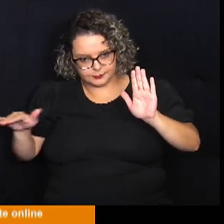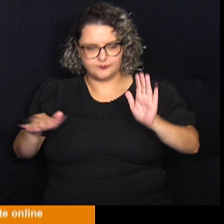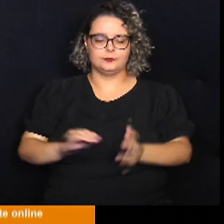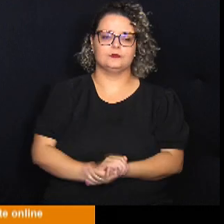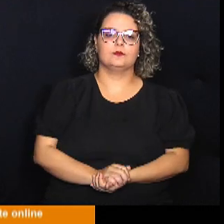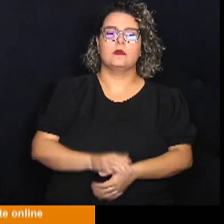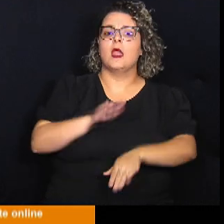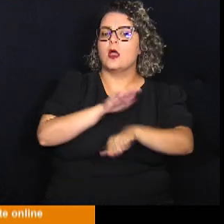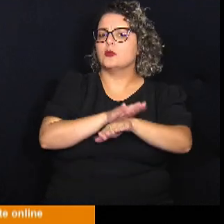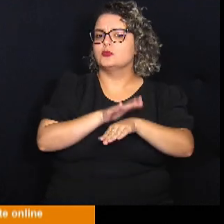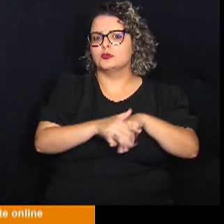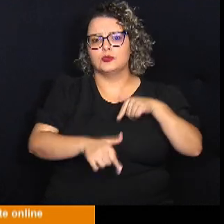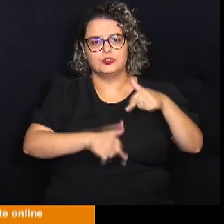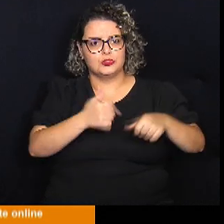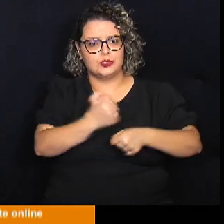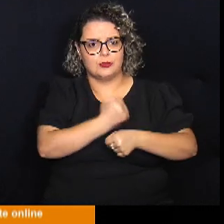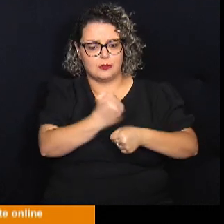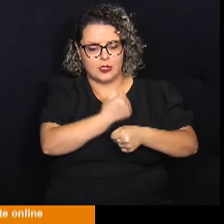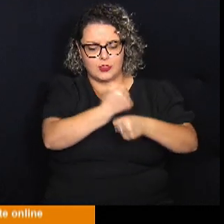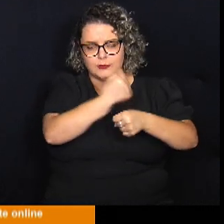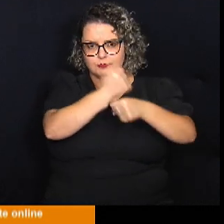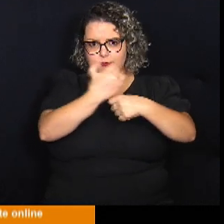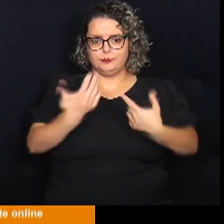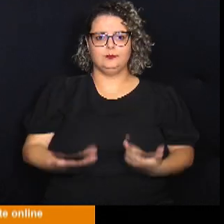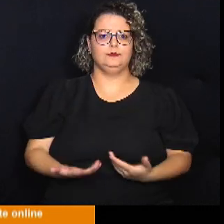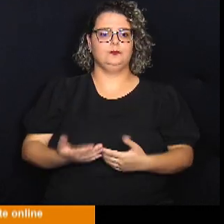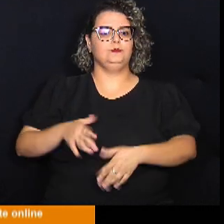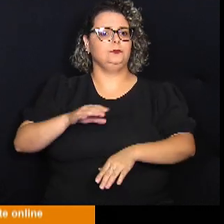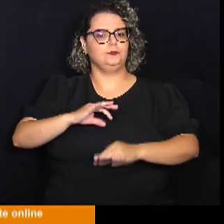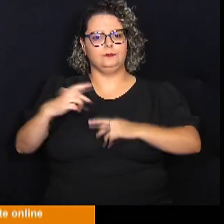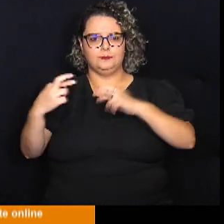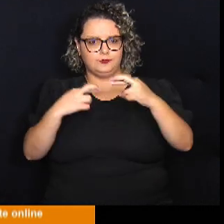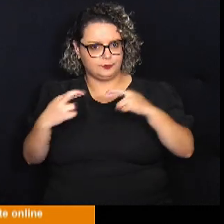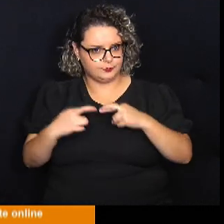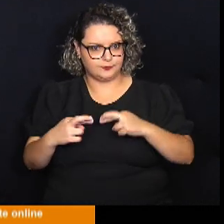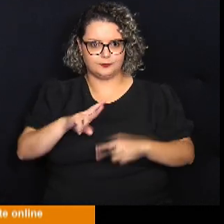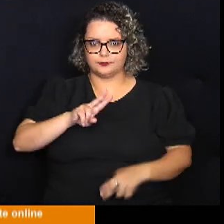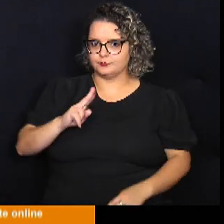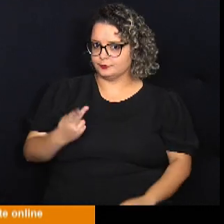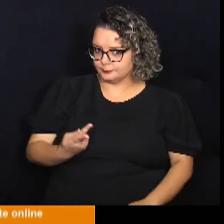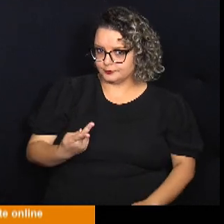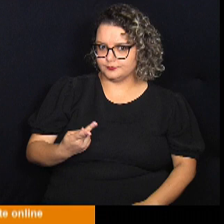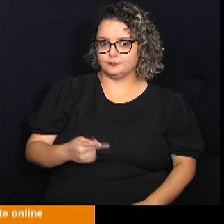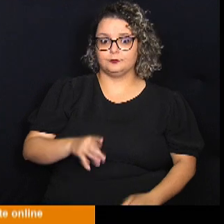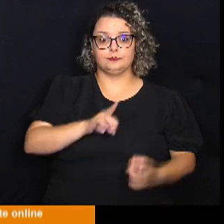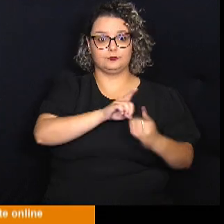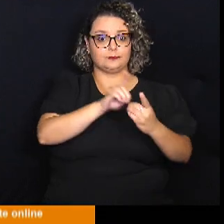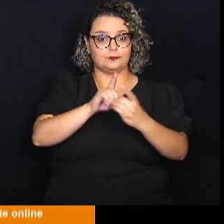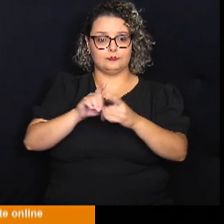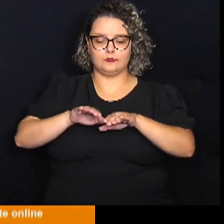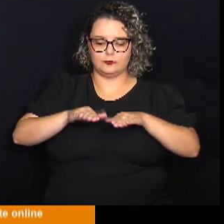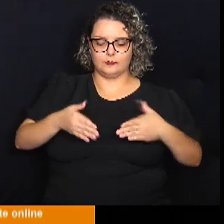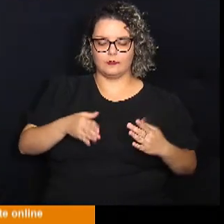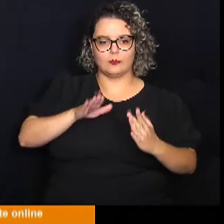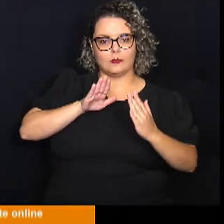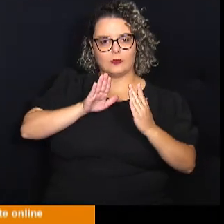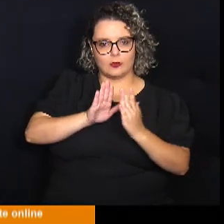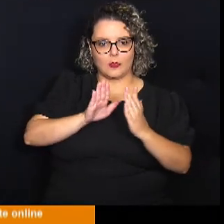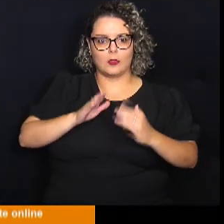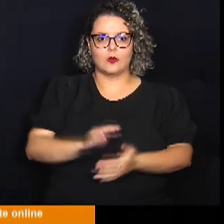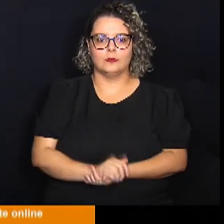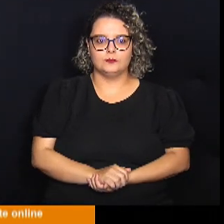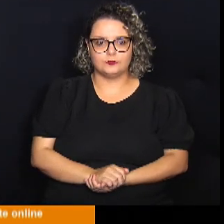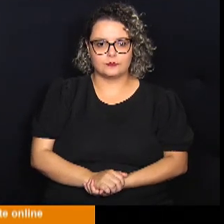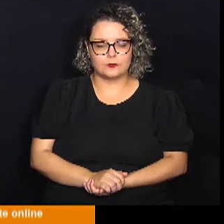de obras, 4 vagas de analista de recursos humanos, 3 de atendente balconista, temos ainda,